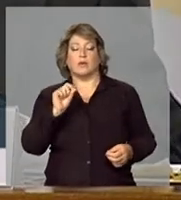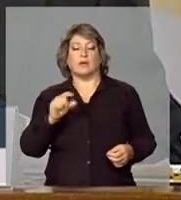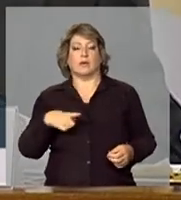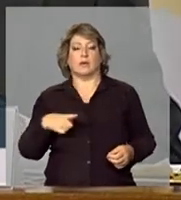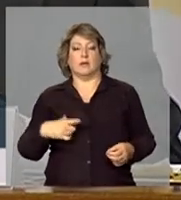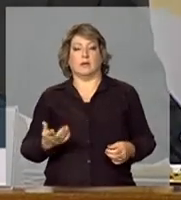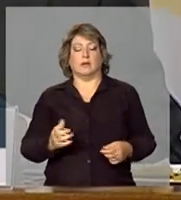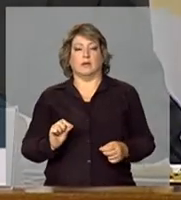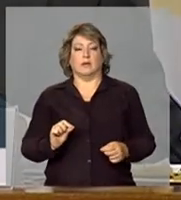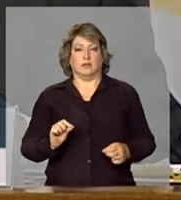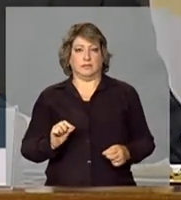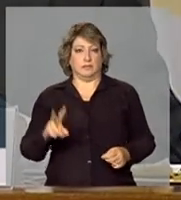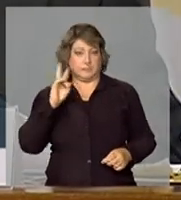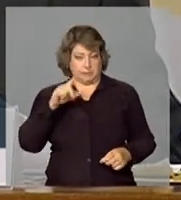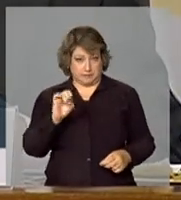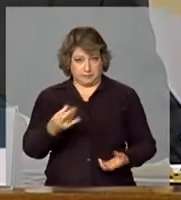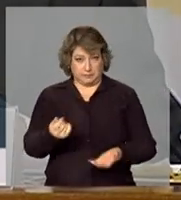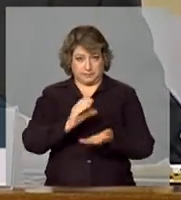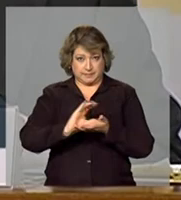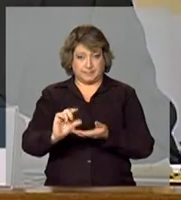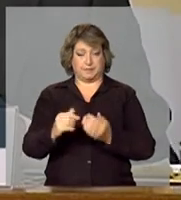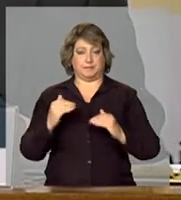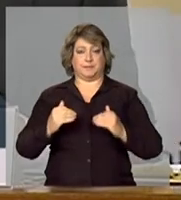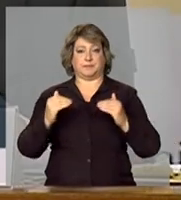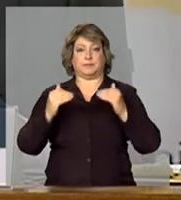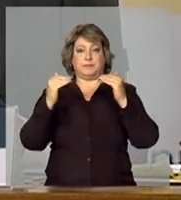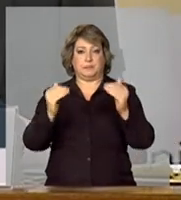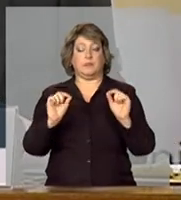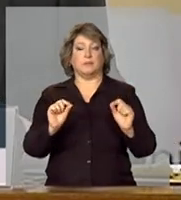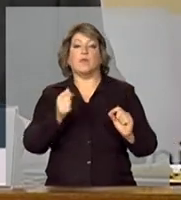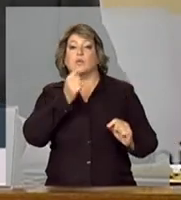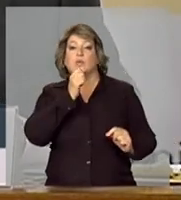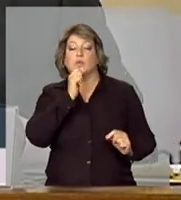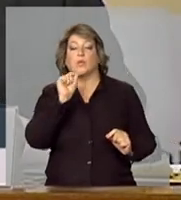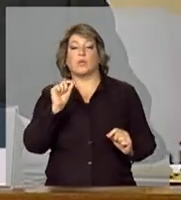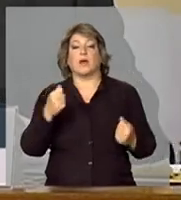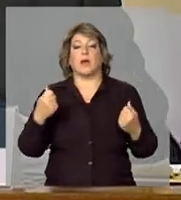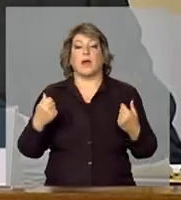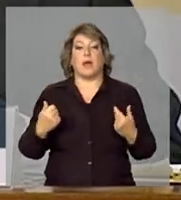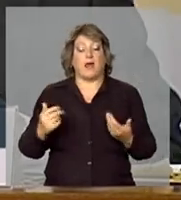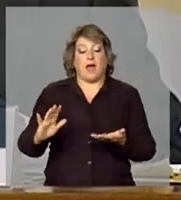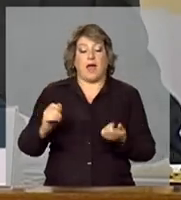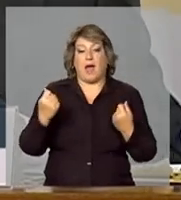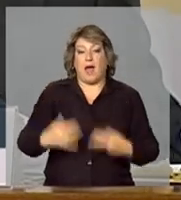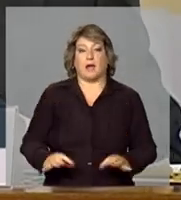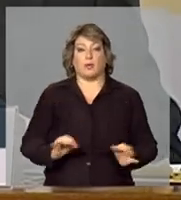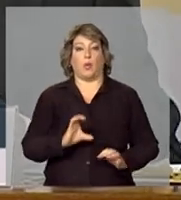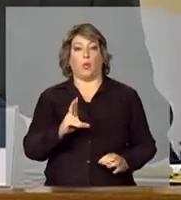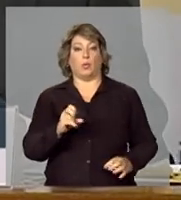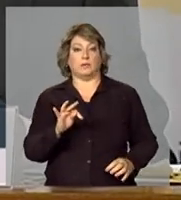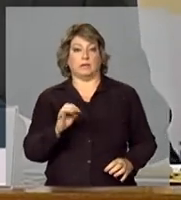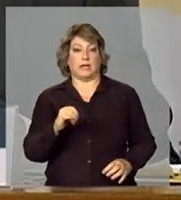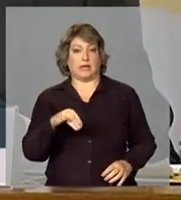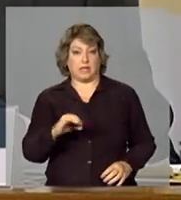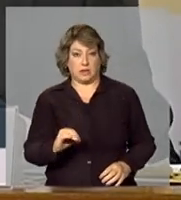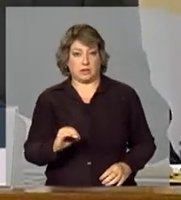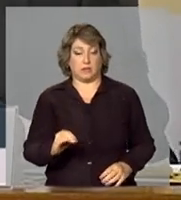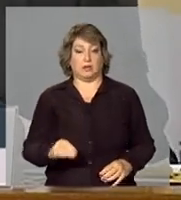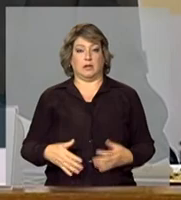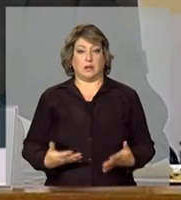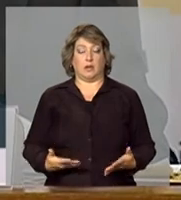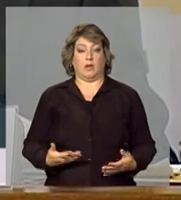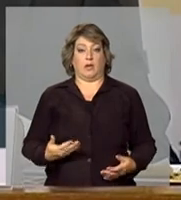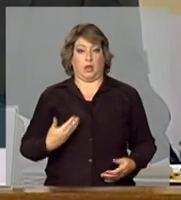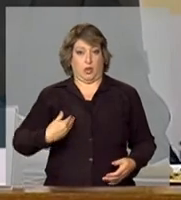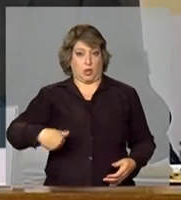a estamos estimulando se o investimento o crescimento não gastos né de custeio portanto nós